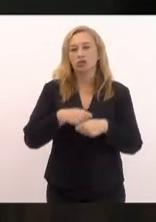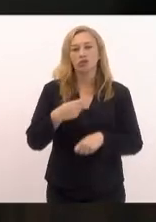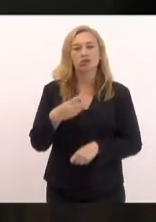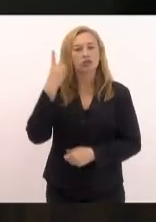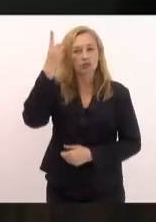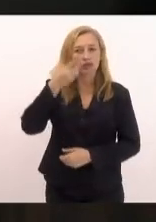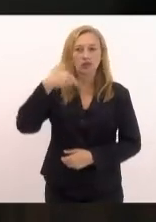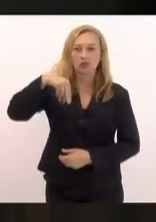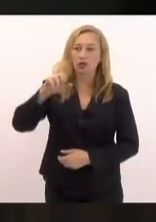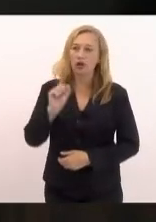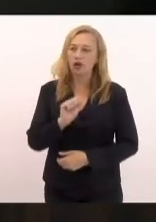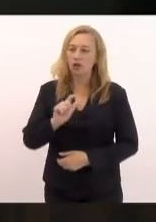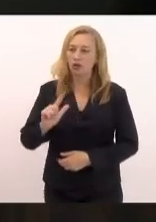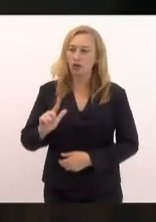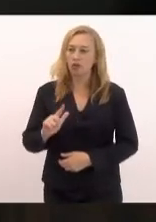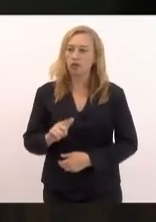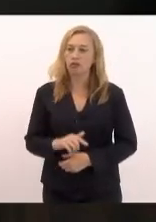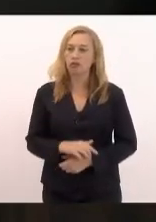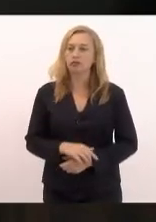de Carvalho.